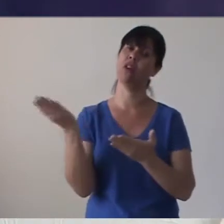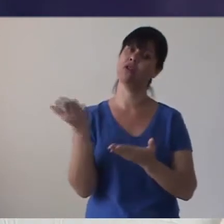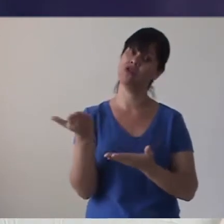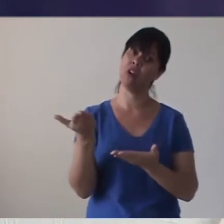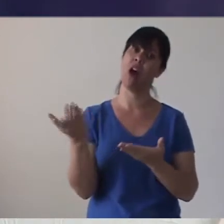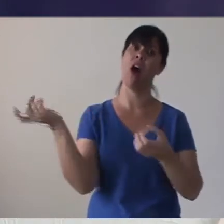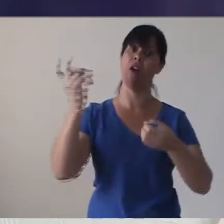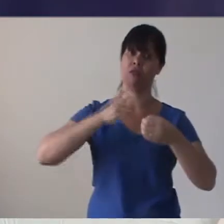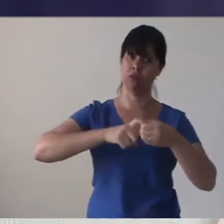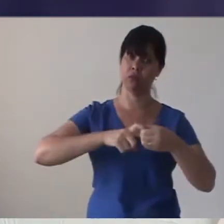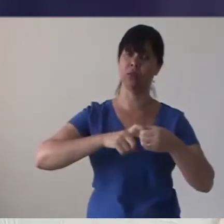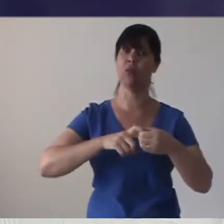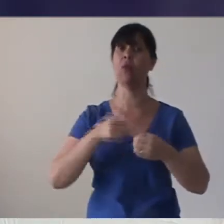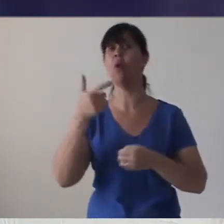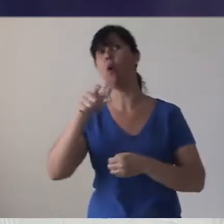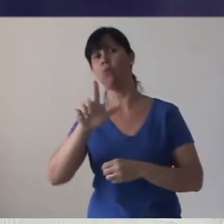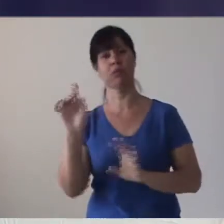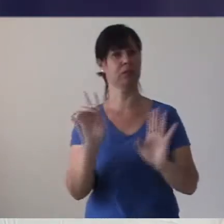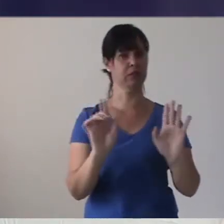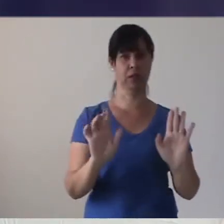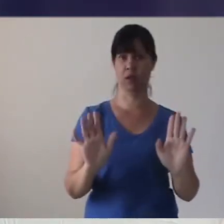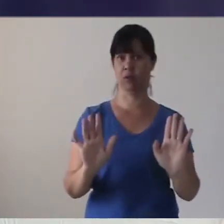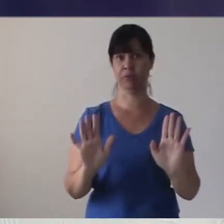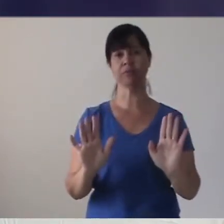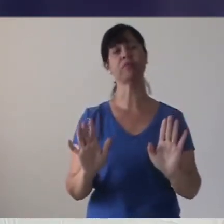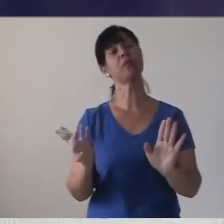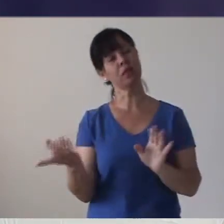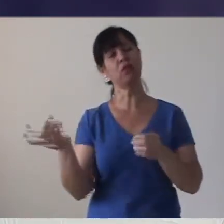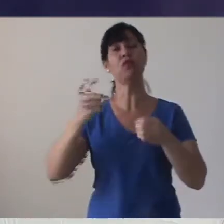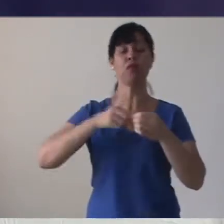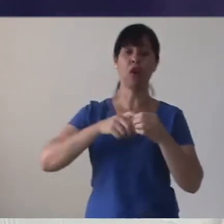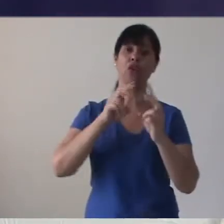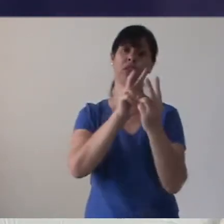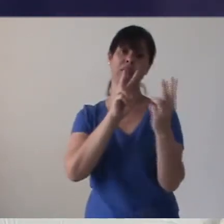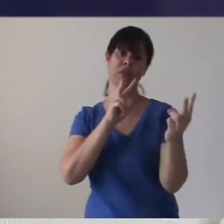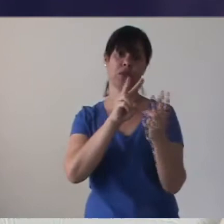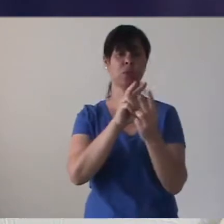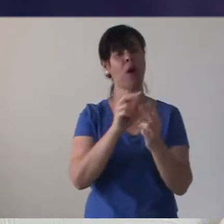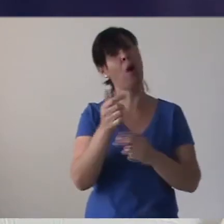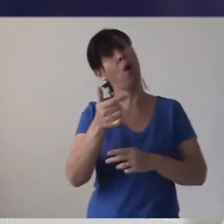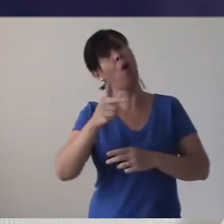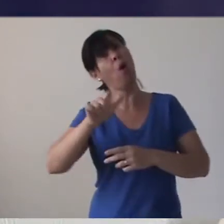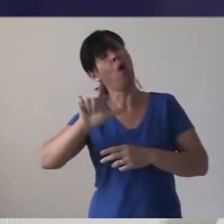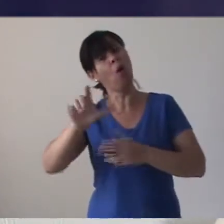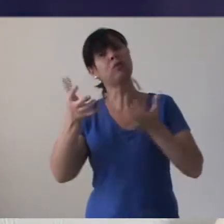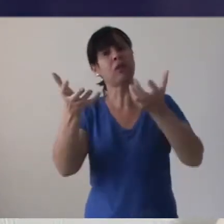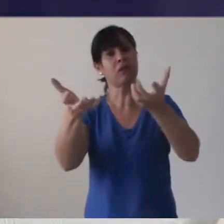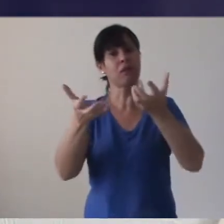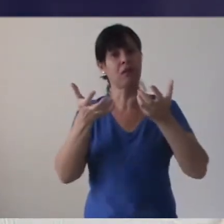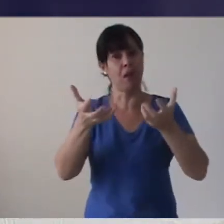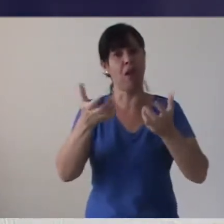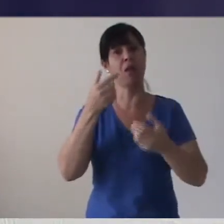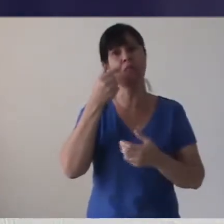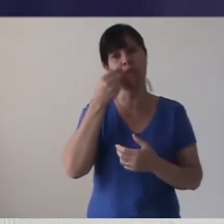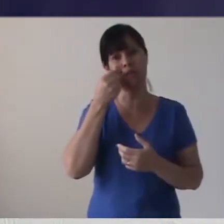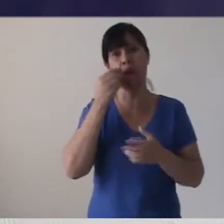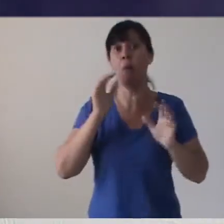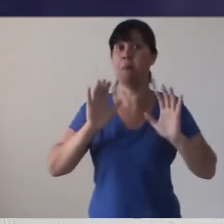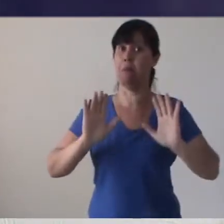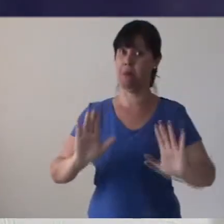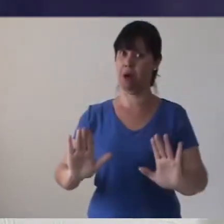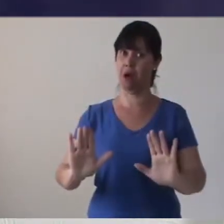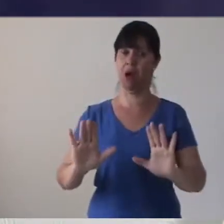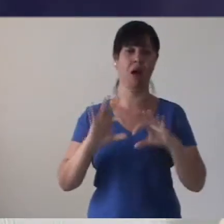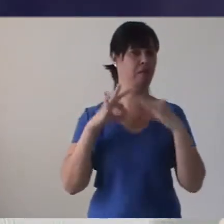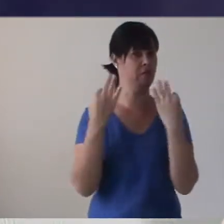não. Outras voltando virtuais, outras querendo presenciais, mas muitos